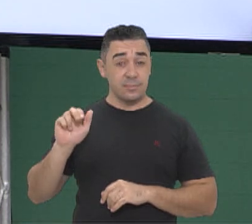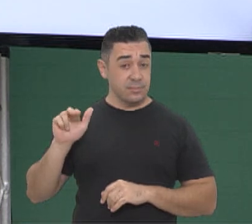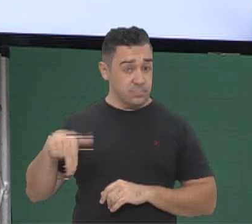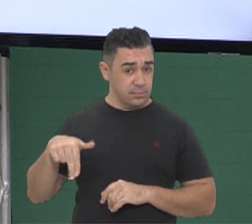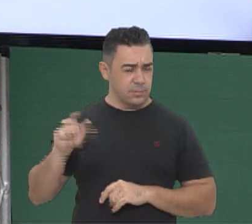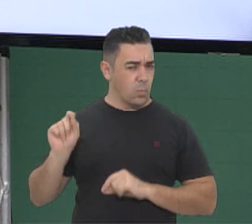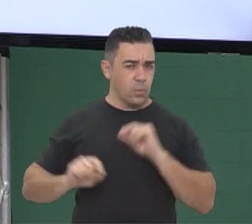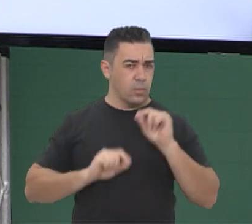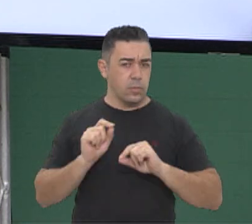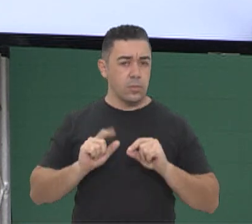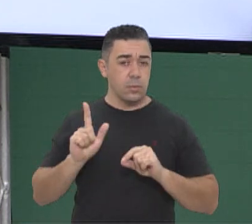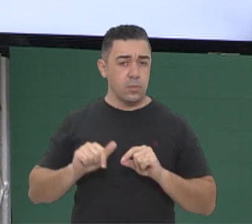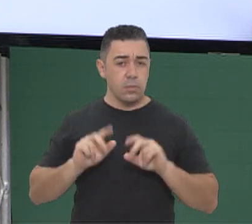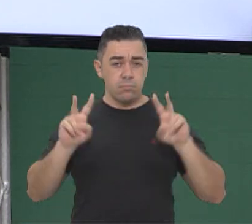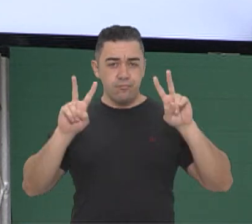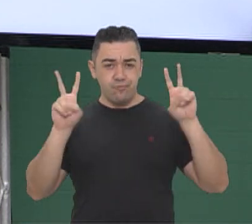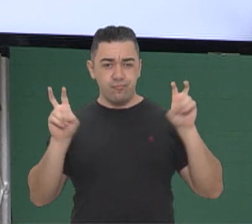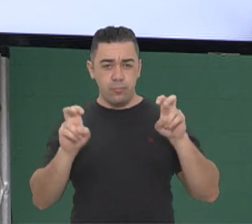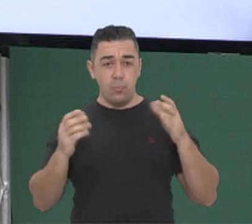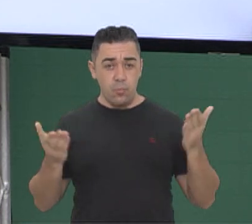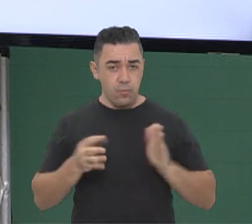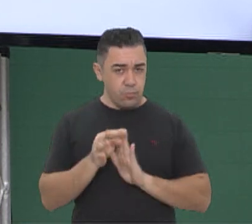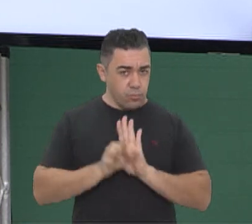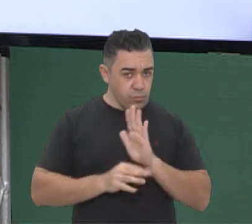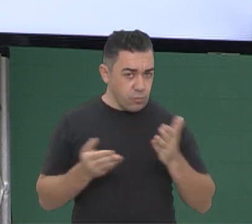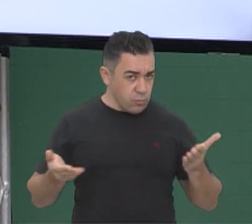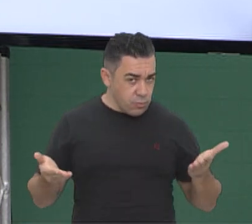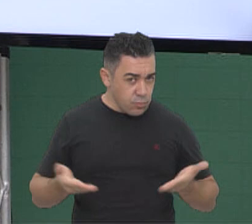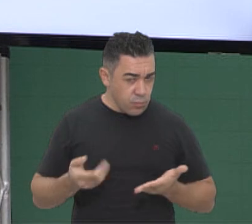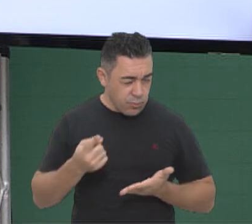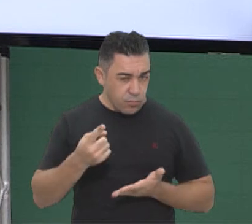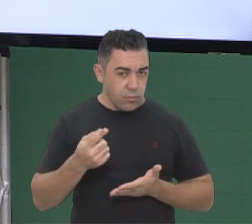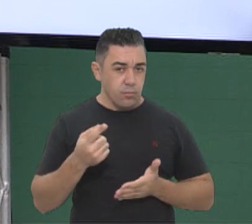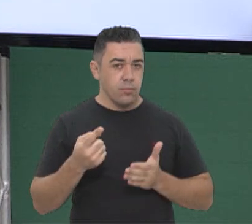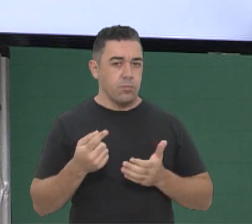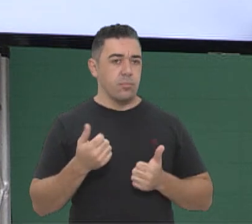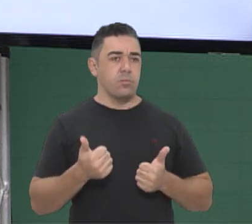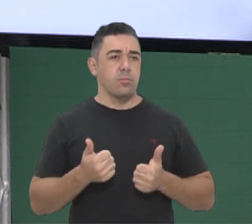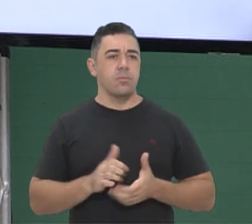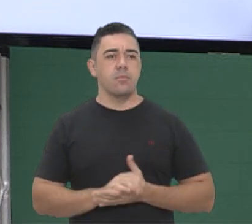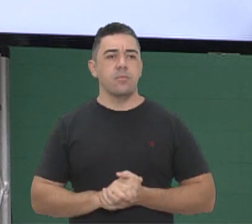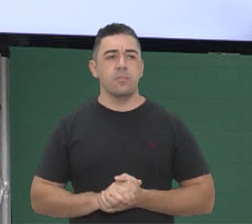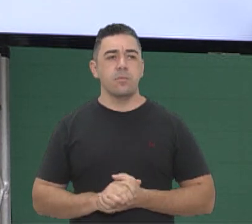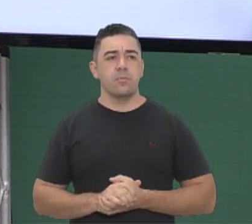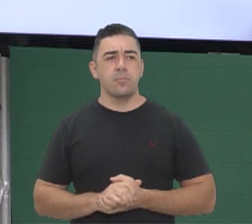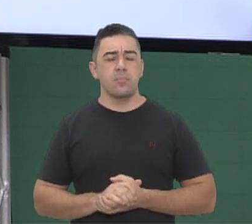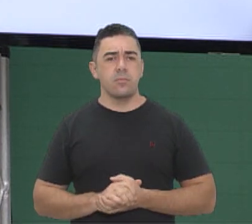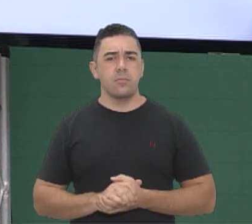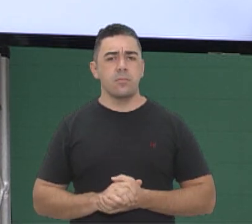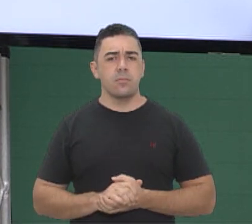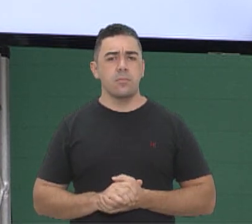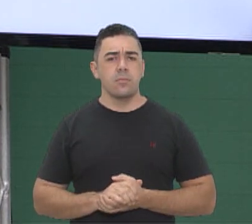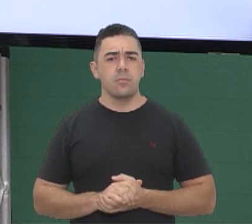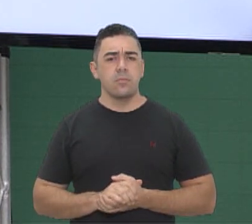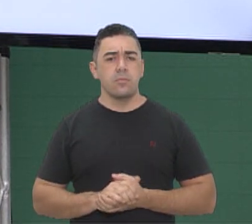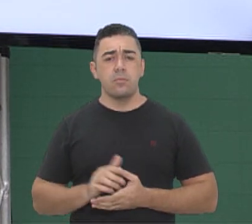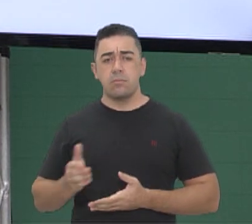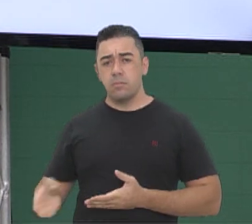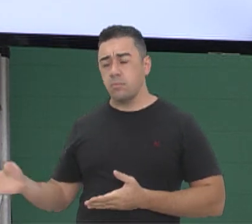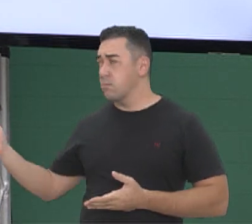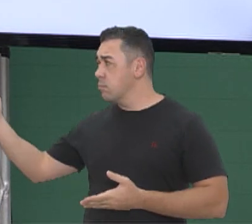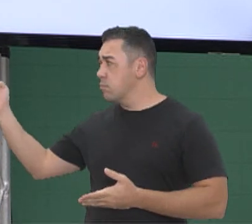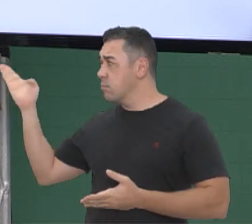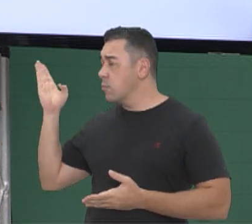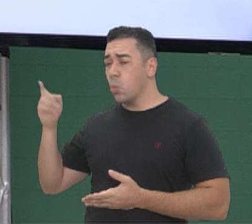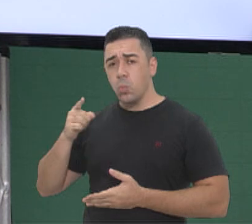titular a manchete para o texto que nós vamos abordar na aula de hoje, combinado? Então vamos aqui. Que se entende por notícia? E